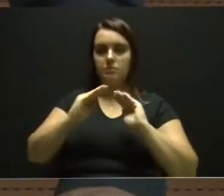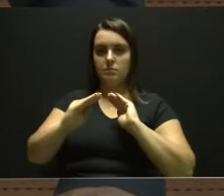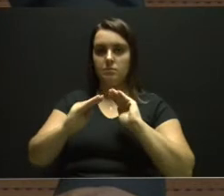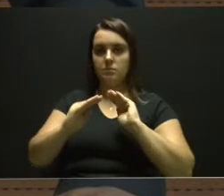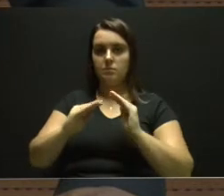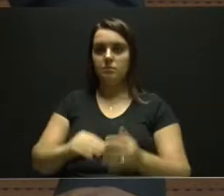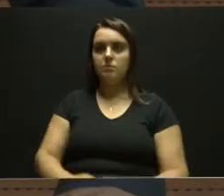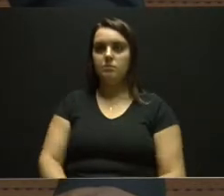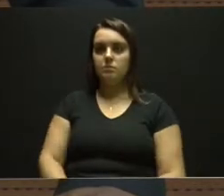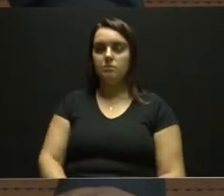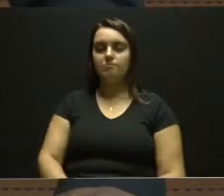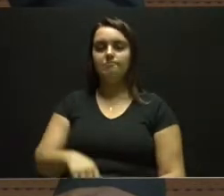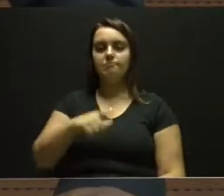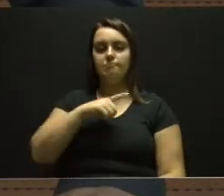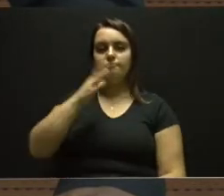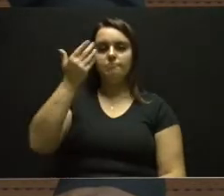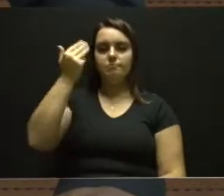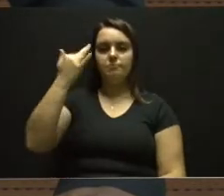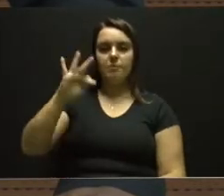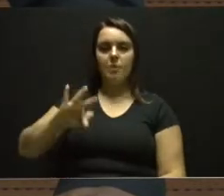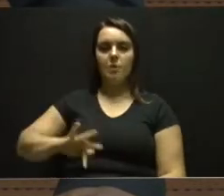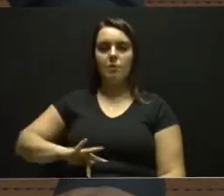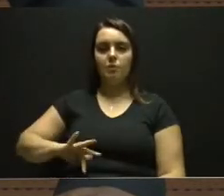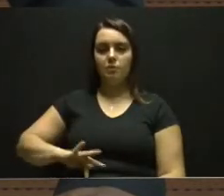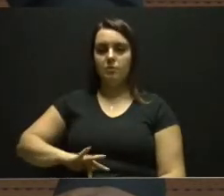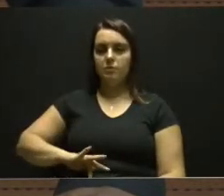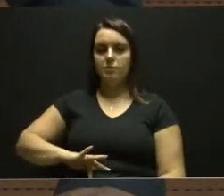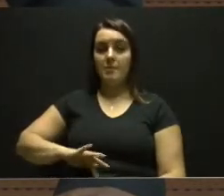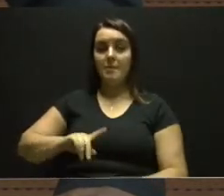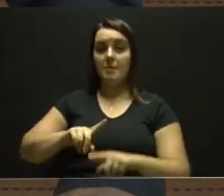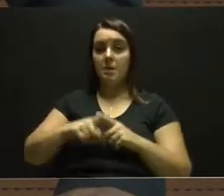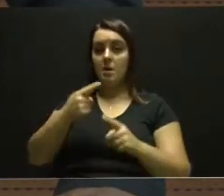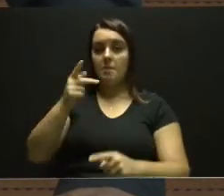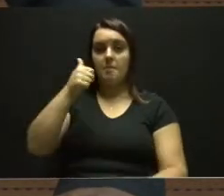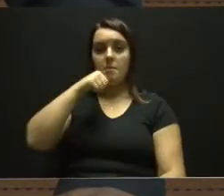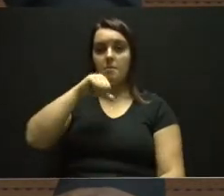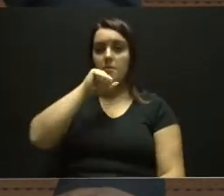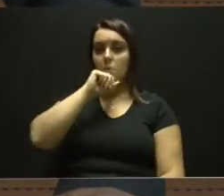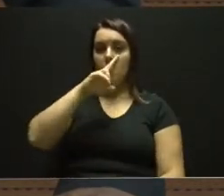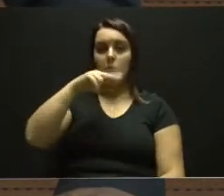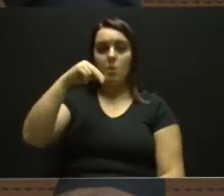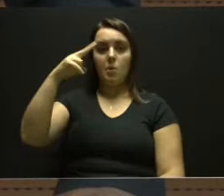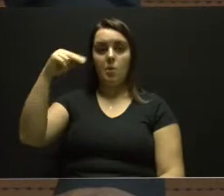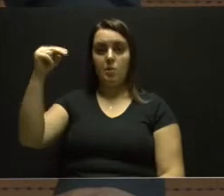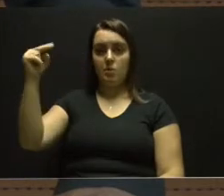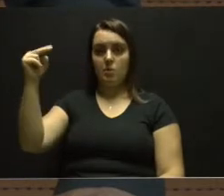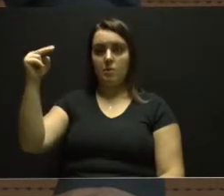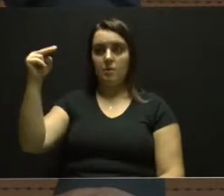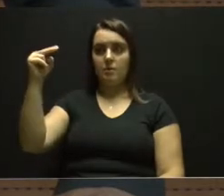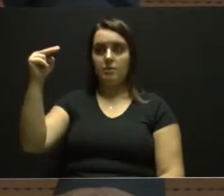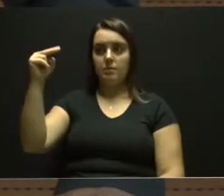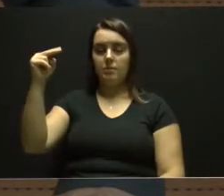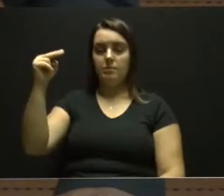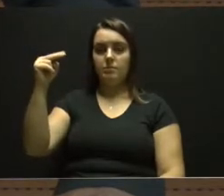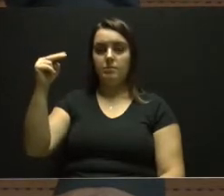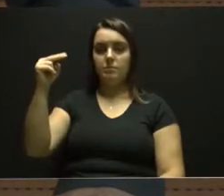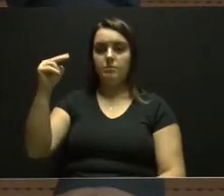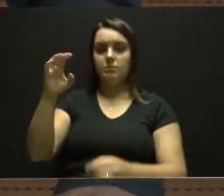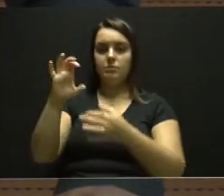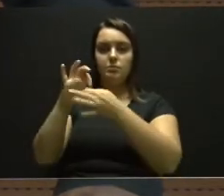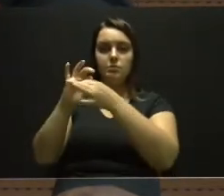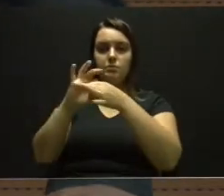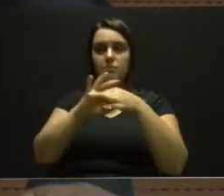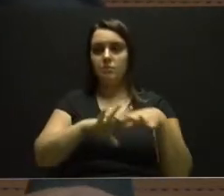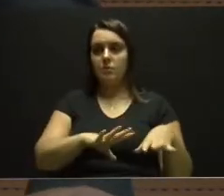fome é claro mas minha mãe nunca deixou nada na minha vida